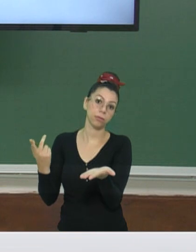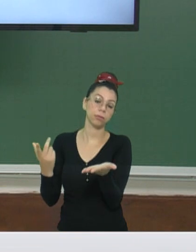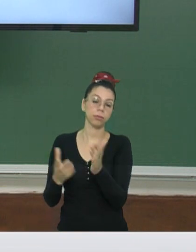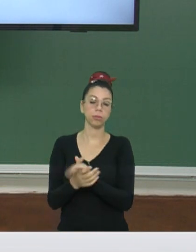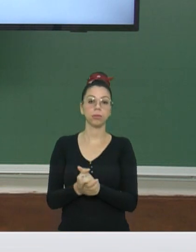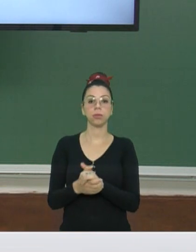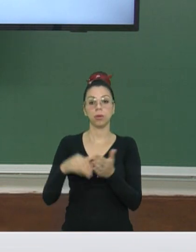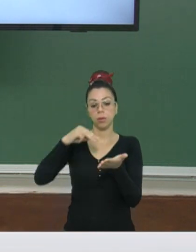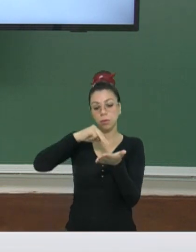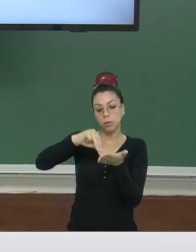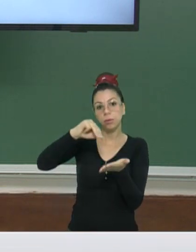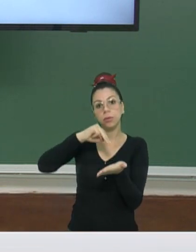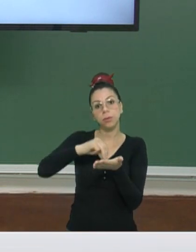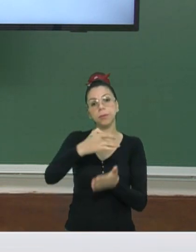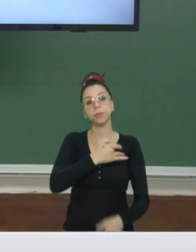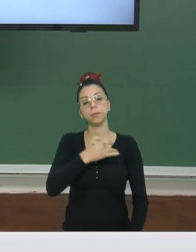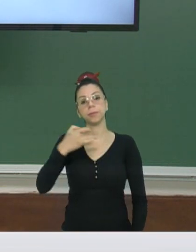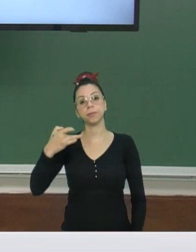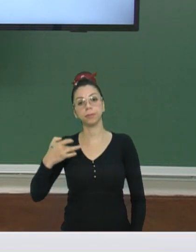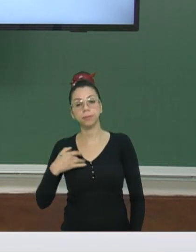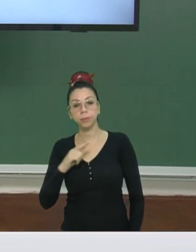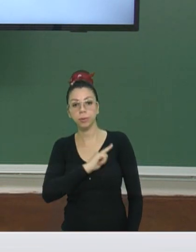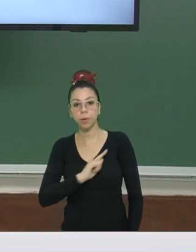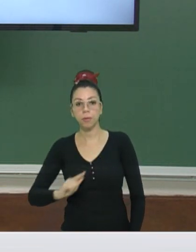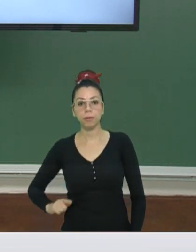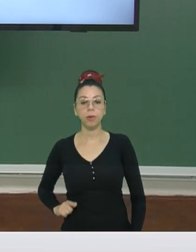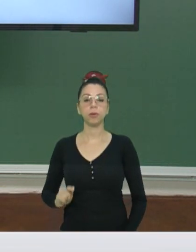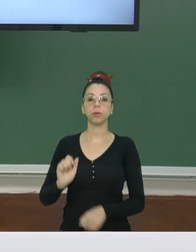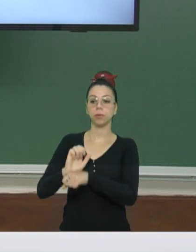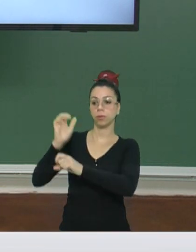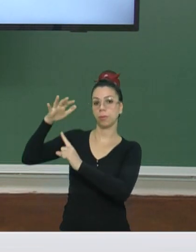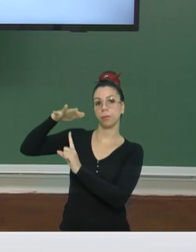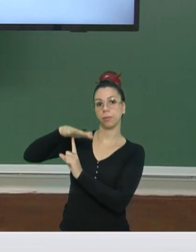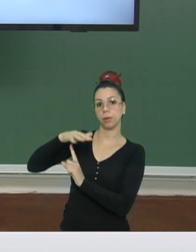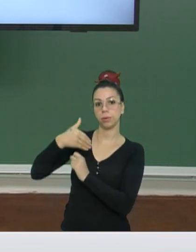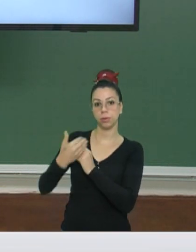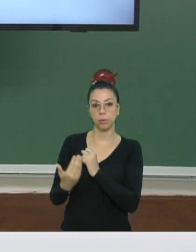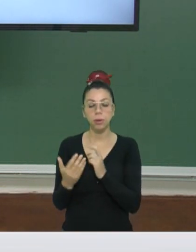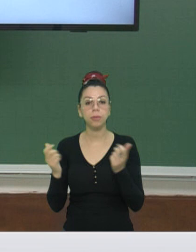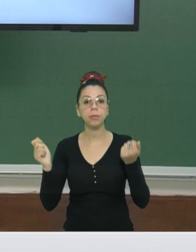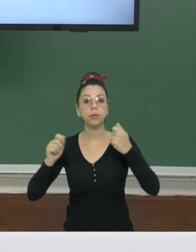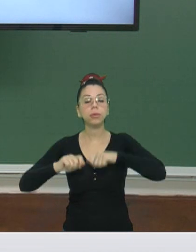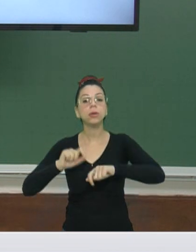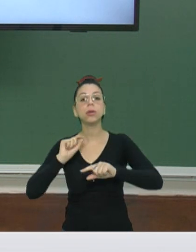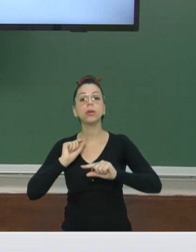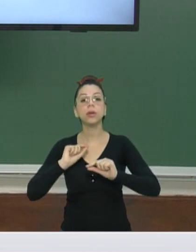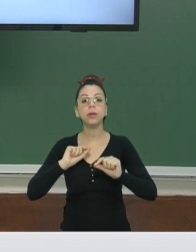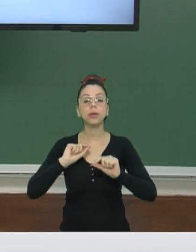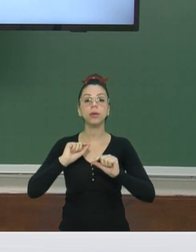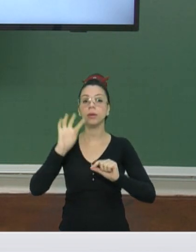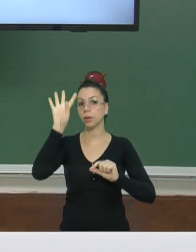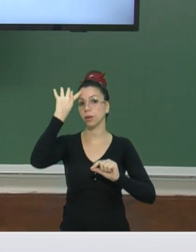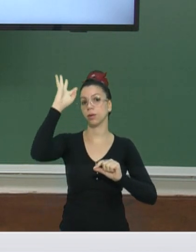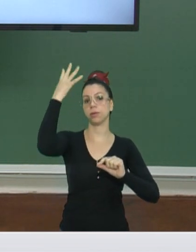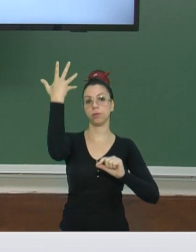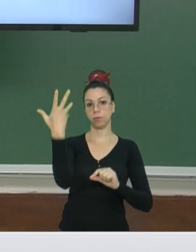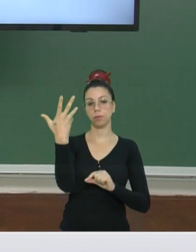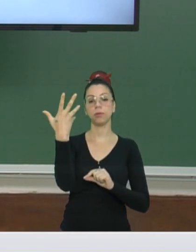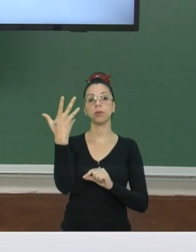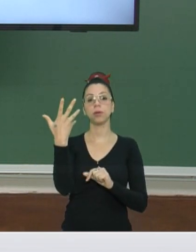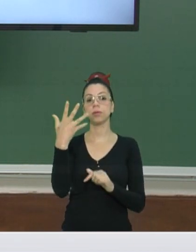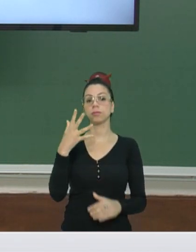Saúde, o poder público, o governo do estado do Paraná, para poder tomar qualquer medida, ele precisa de